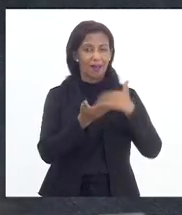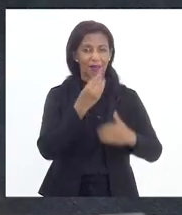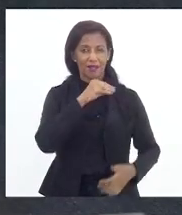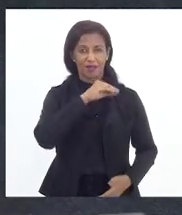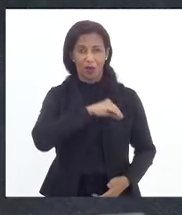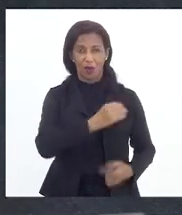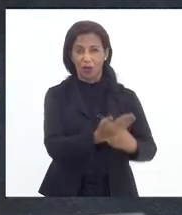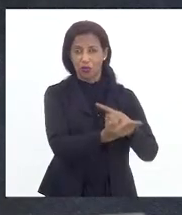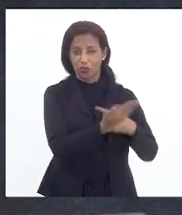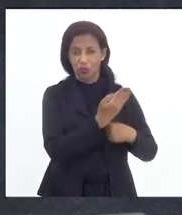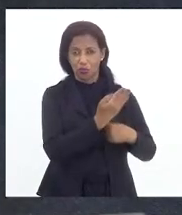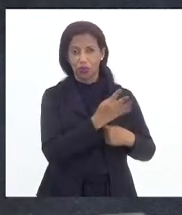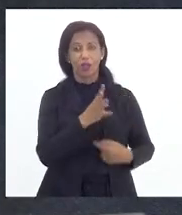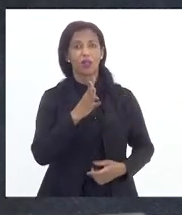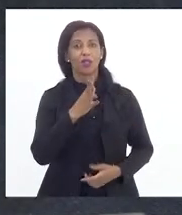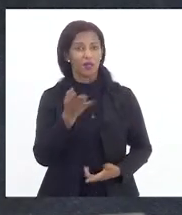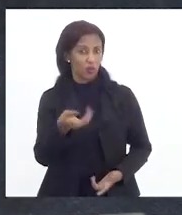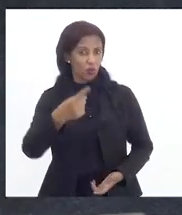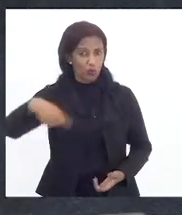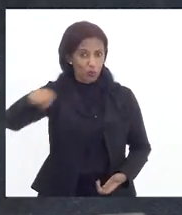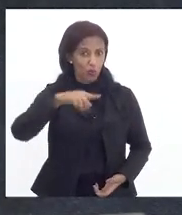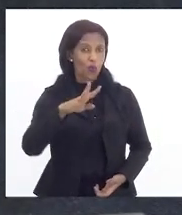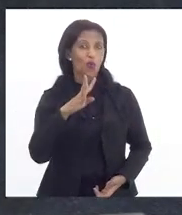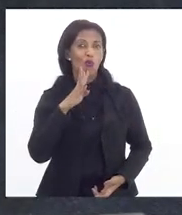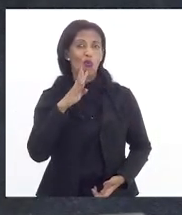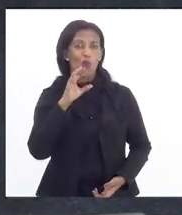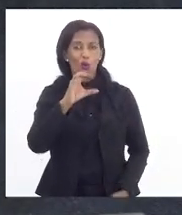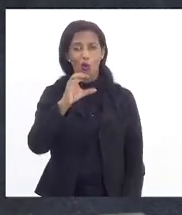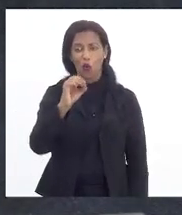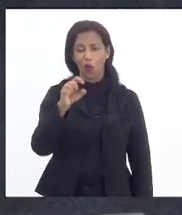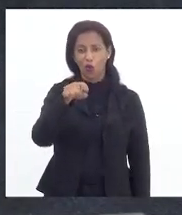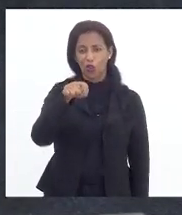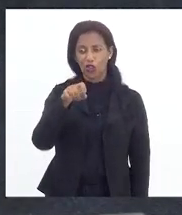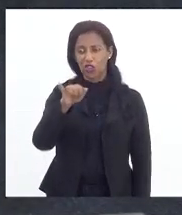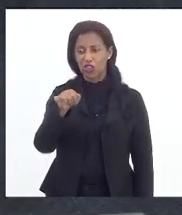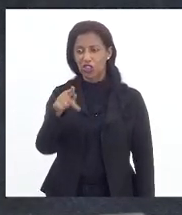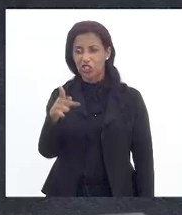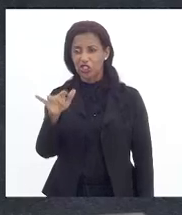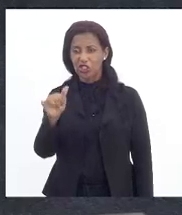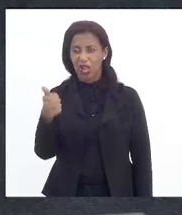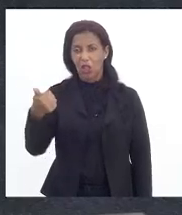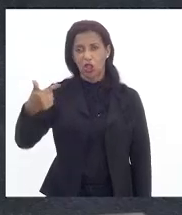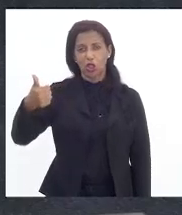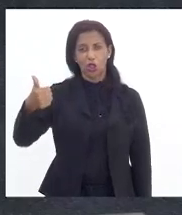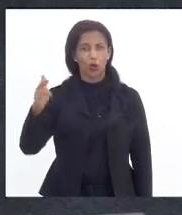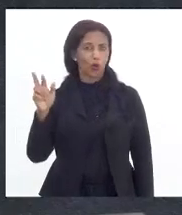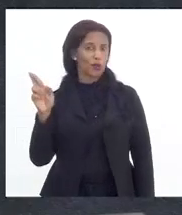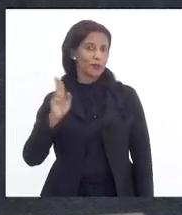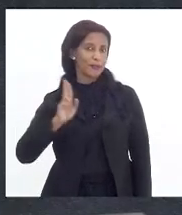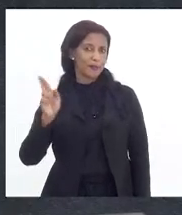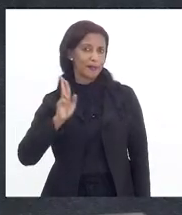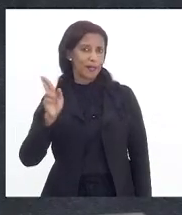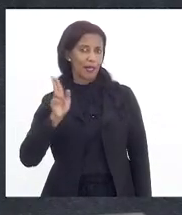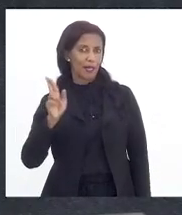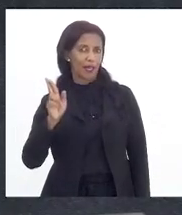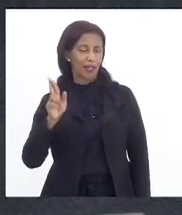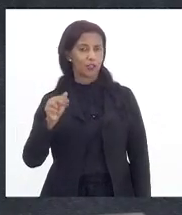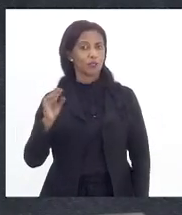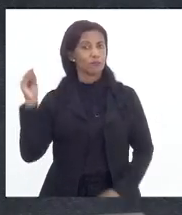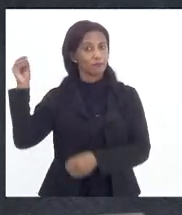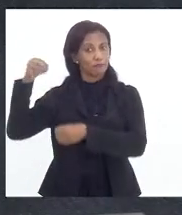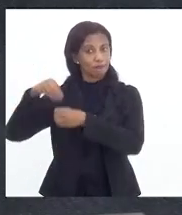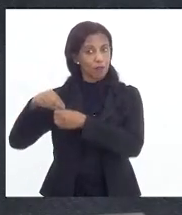que é conhecido como auxílio coxinha que vaga r$ 12 importou nos